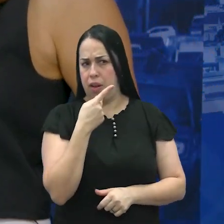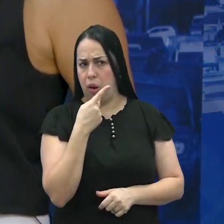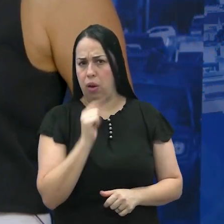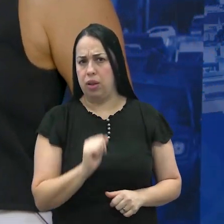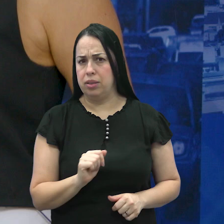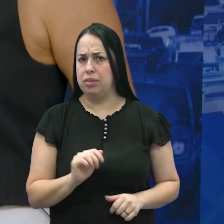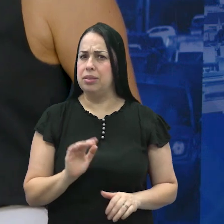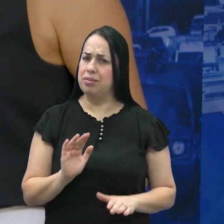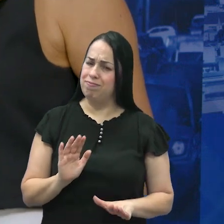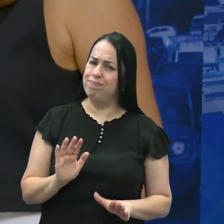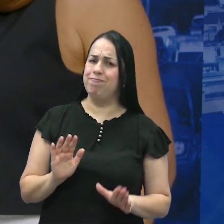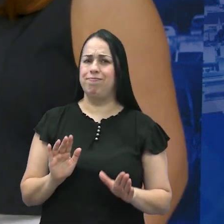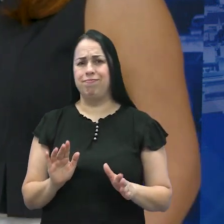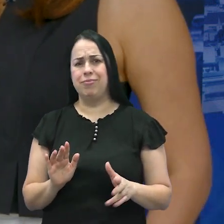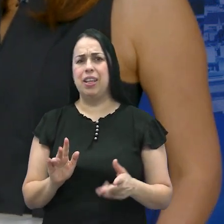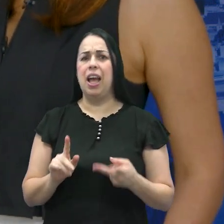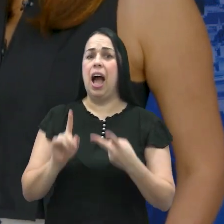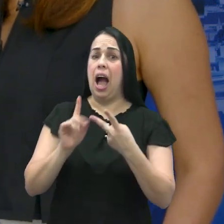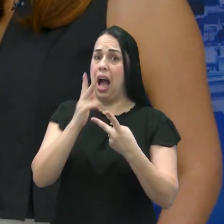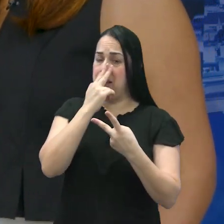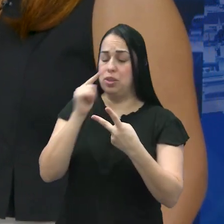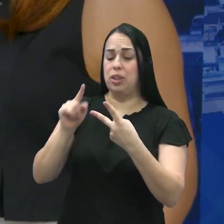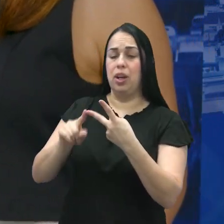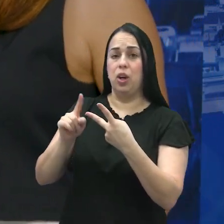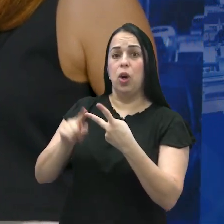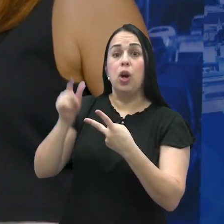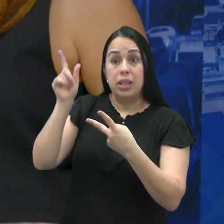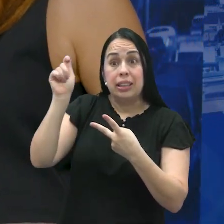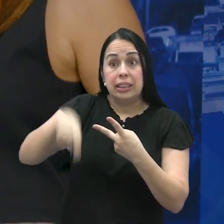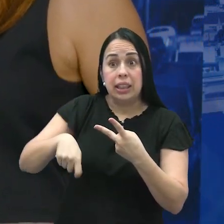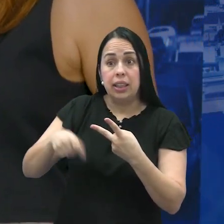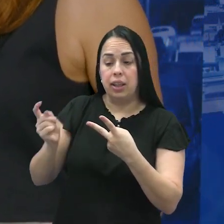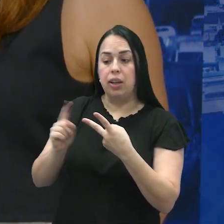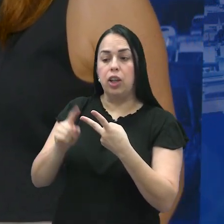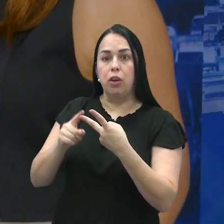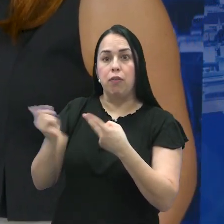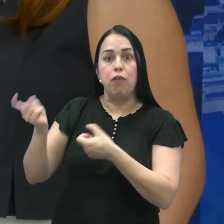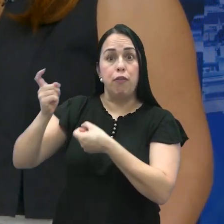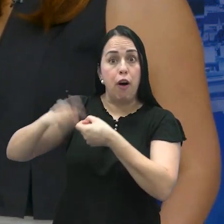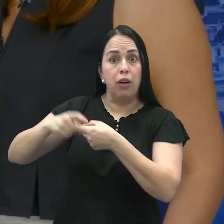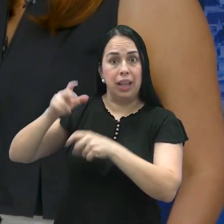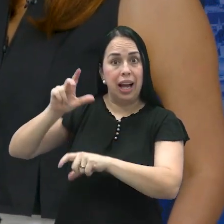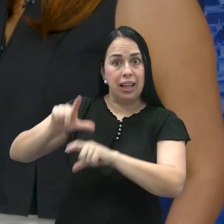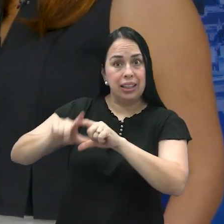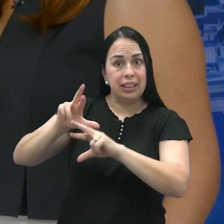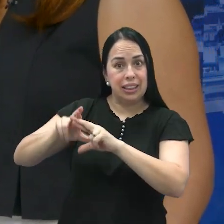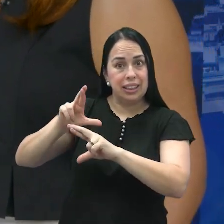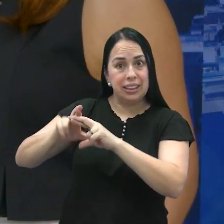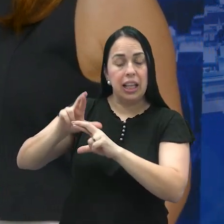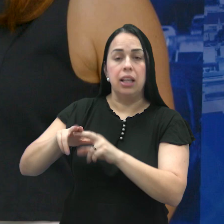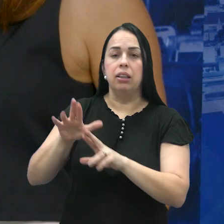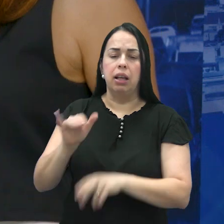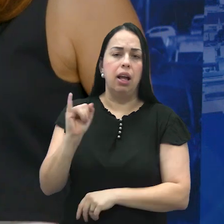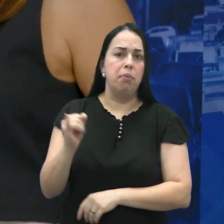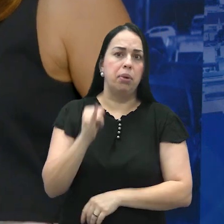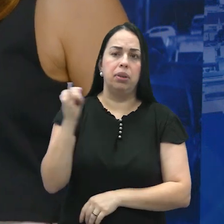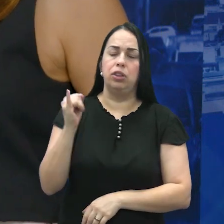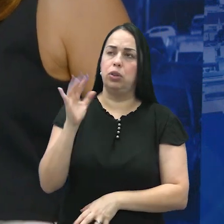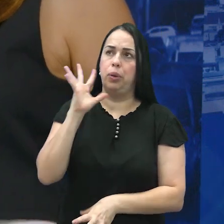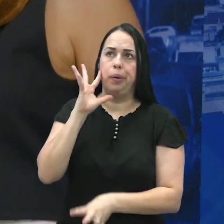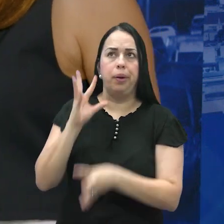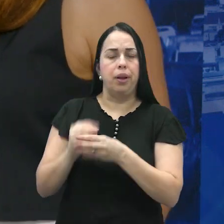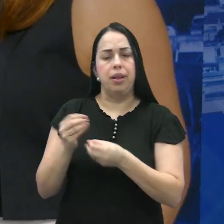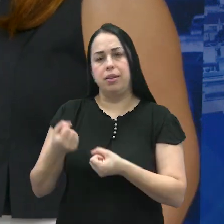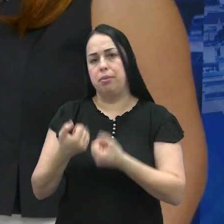trazendo provavelmente é do que efetivamente a gente consegue retornar para a cadeia produtiva. E é muito importante a gente comentar sobre